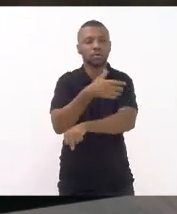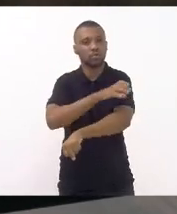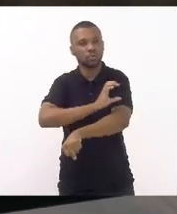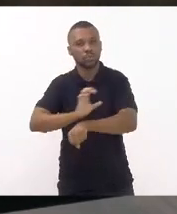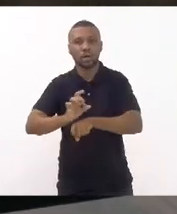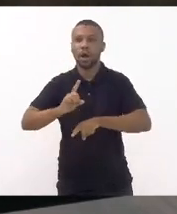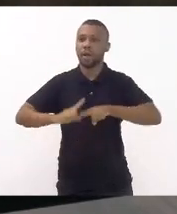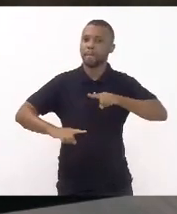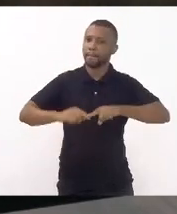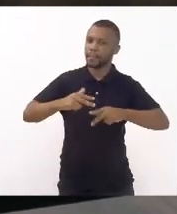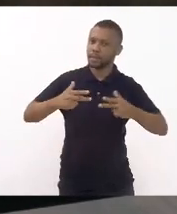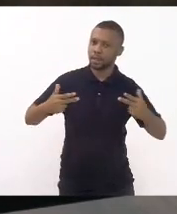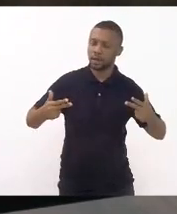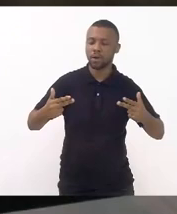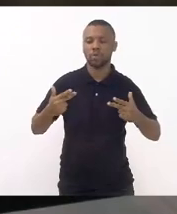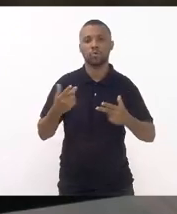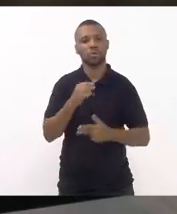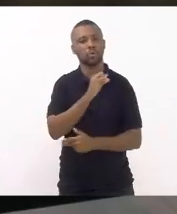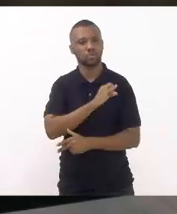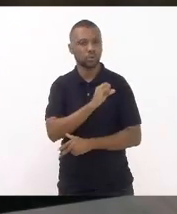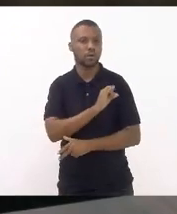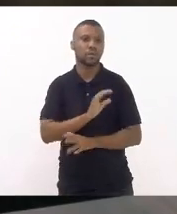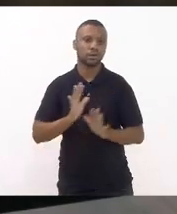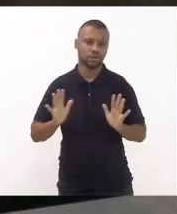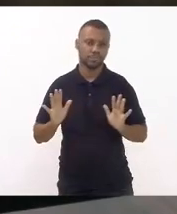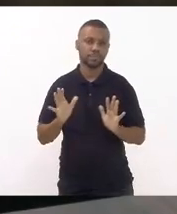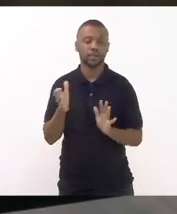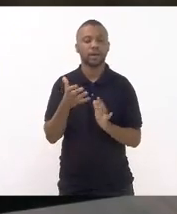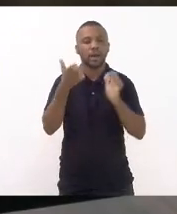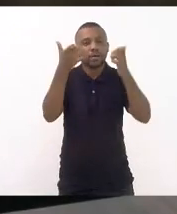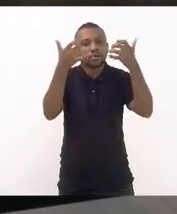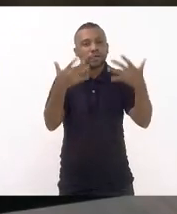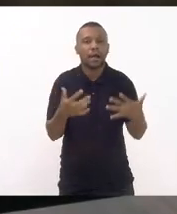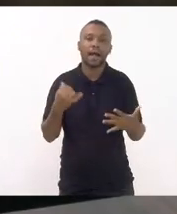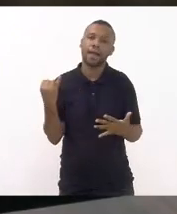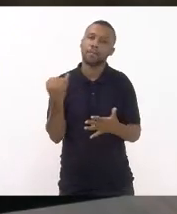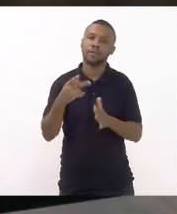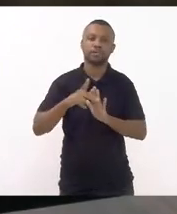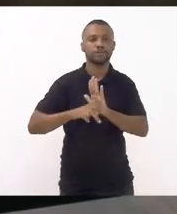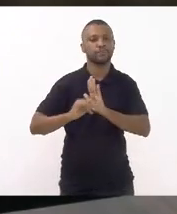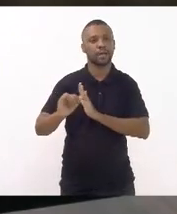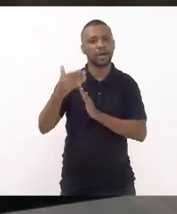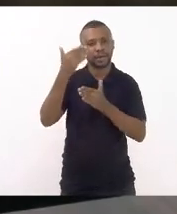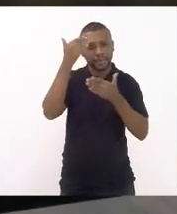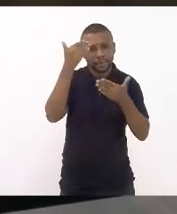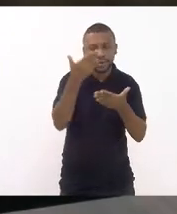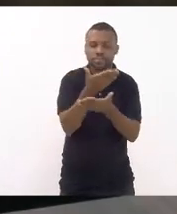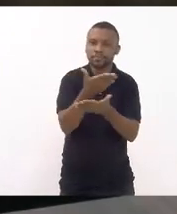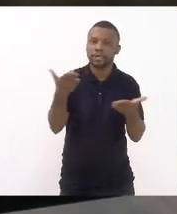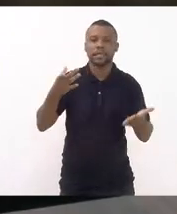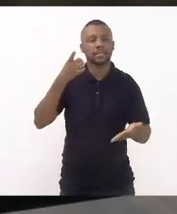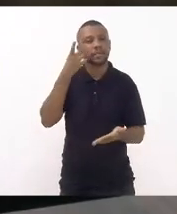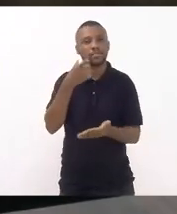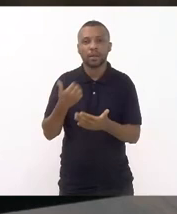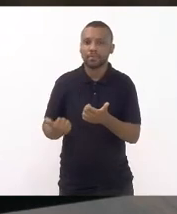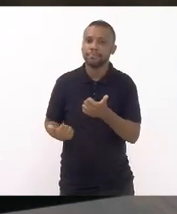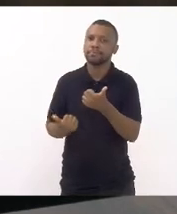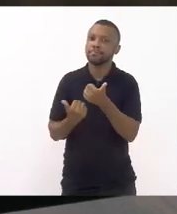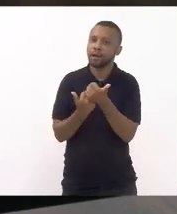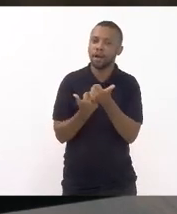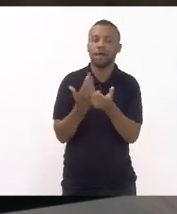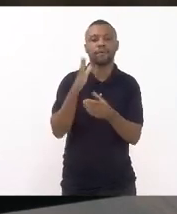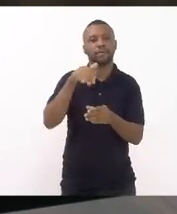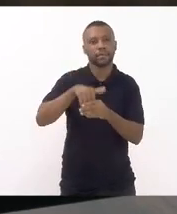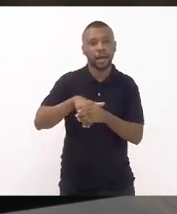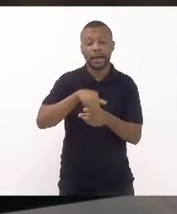Estado do Rio de Janeiro. Quero dizer da importância desse projeto, agradeço aos deputados e deputadas que votaram favoravelmente, ele